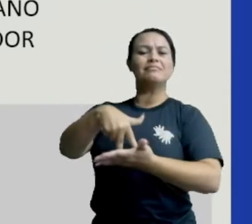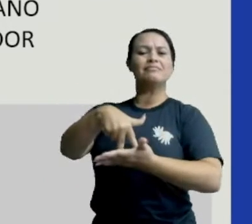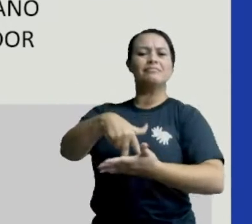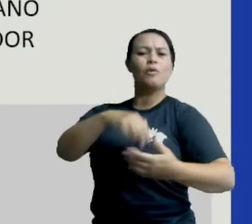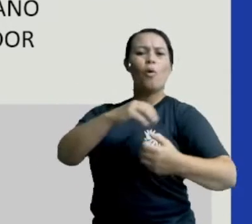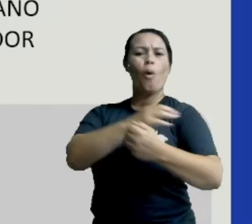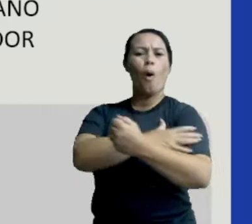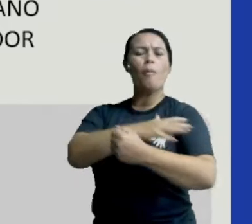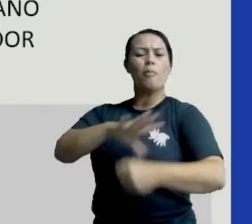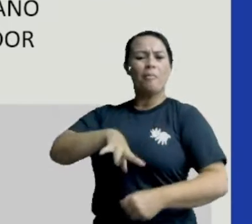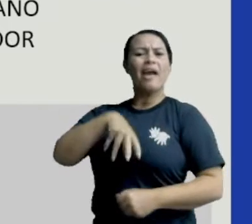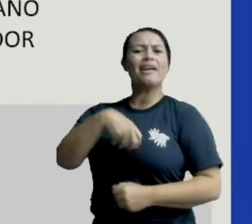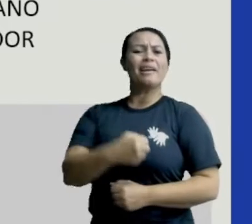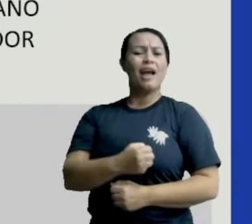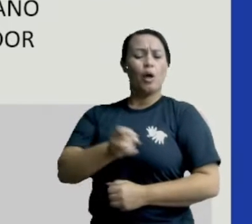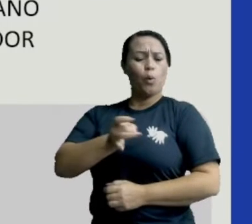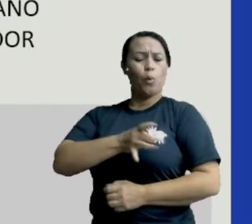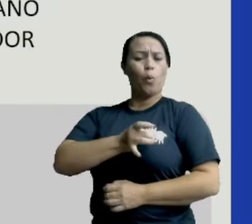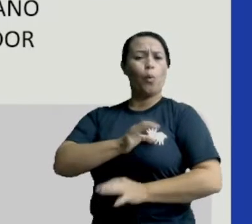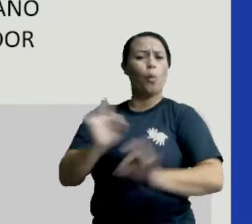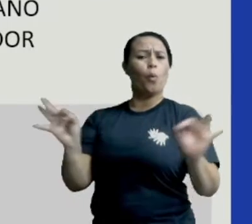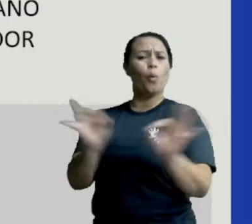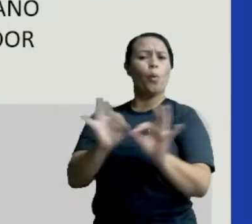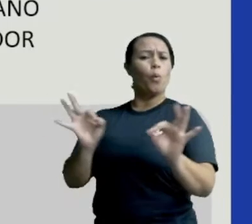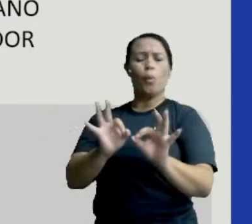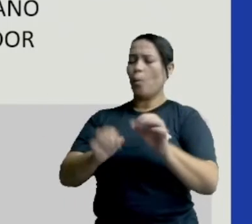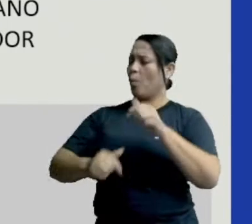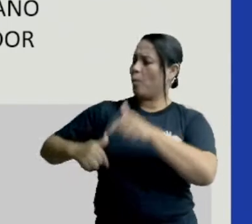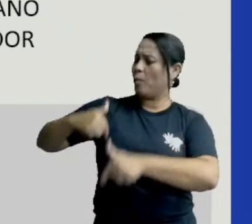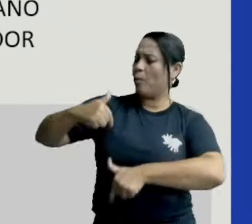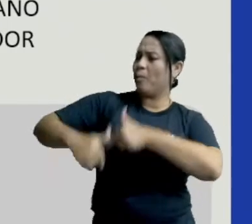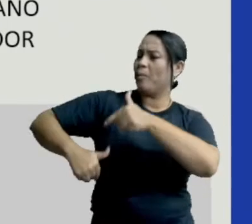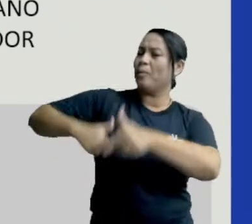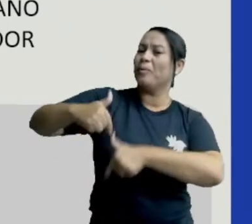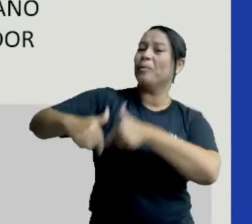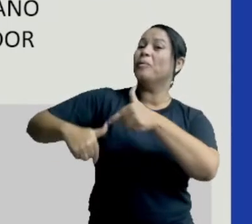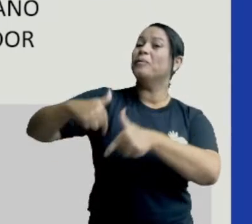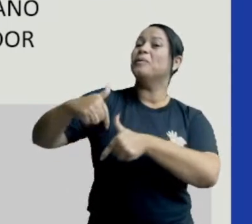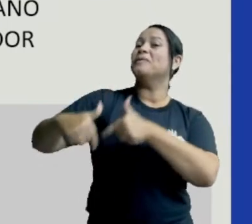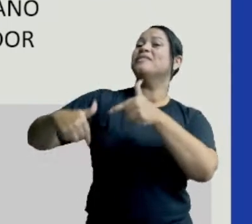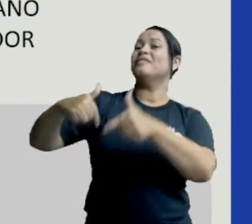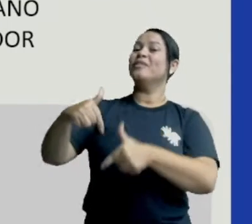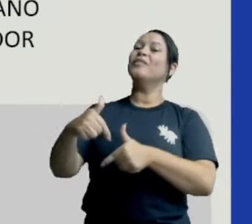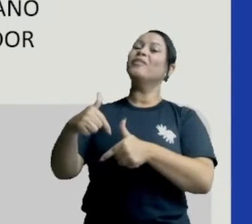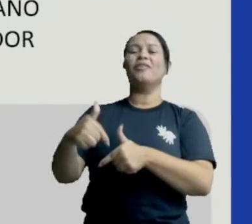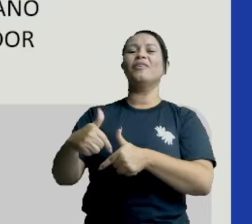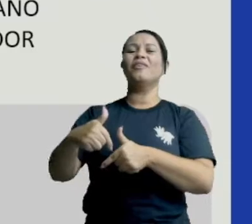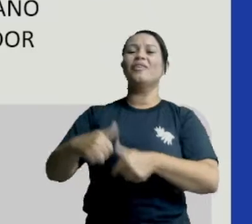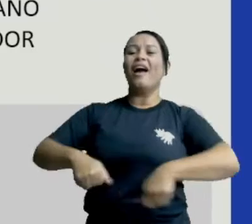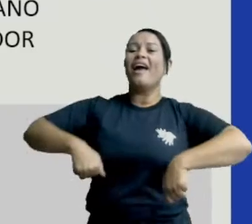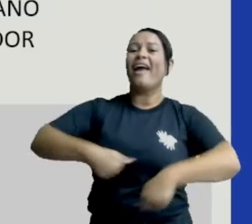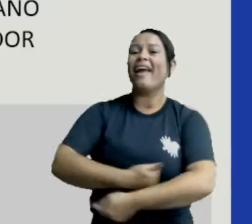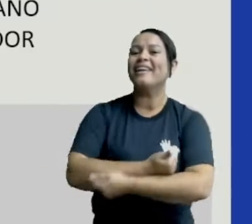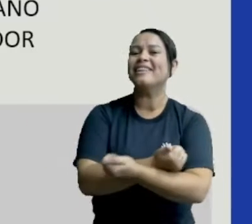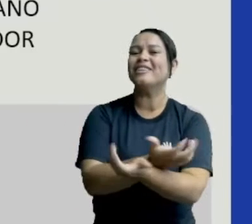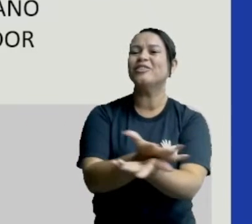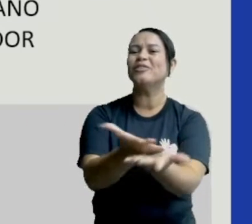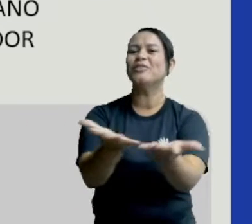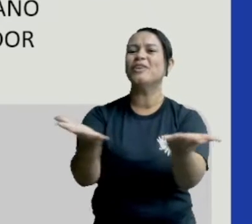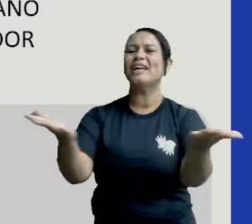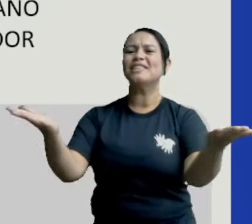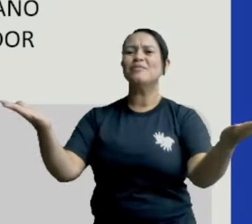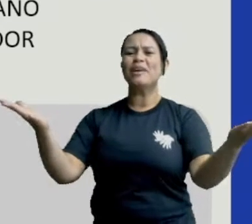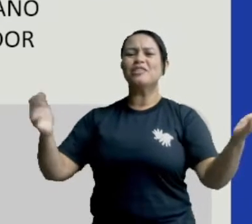darei altivo como um pelicano e destemido como um lutador. Entre